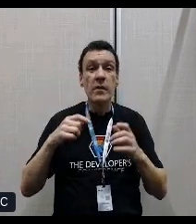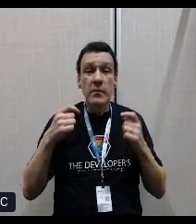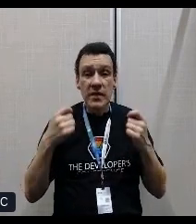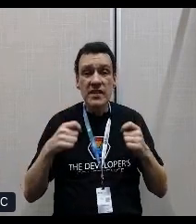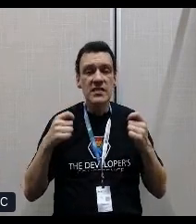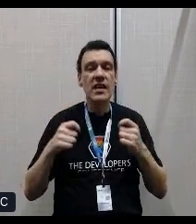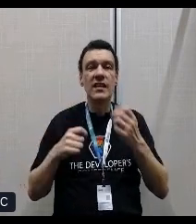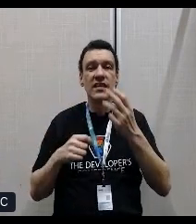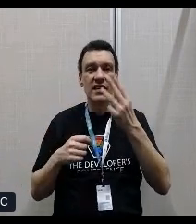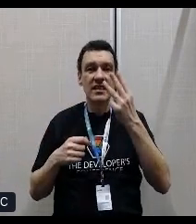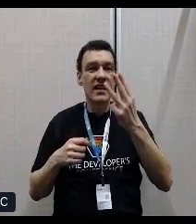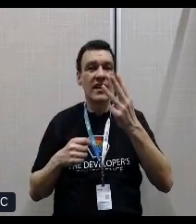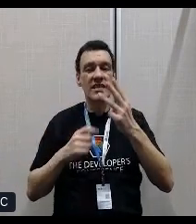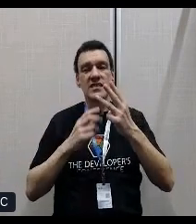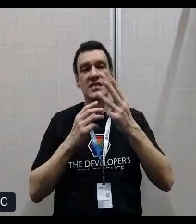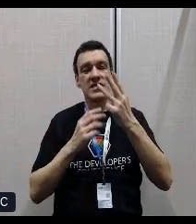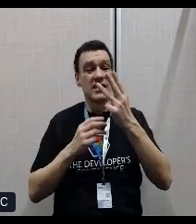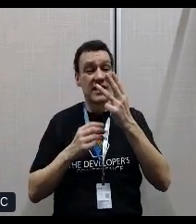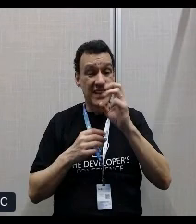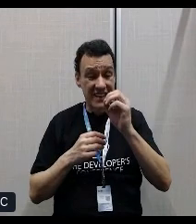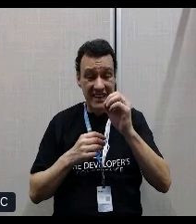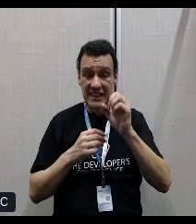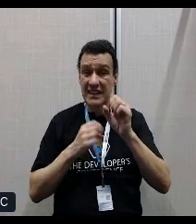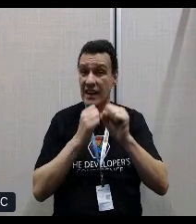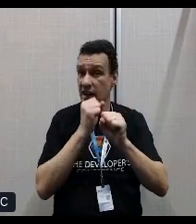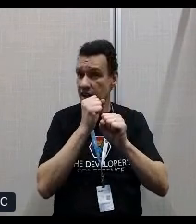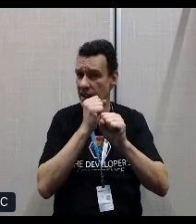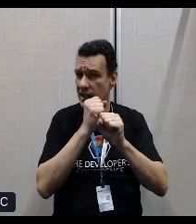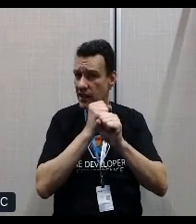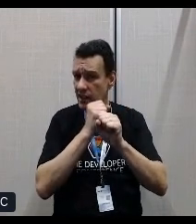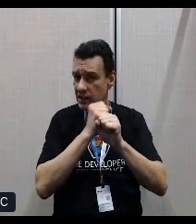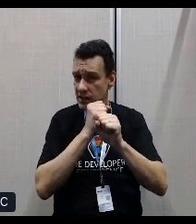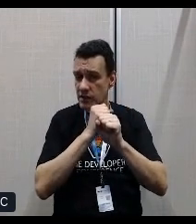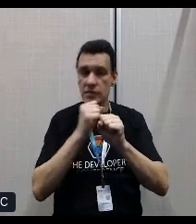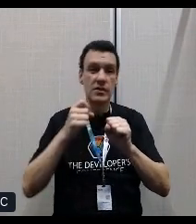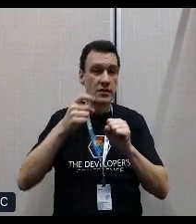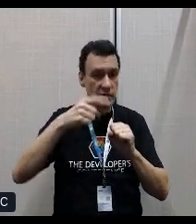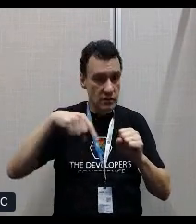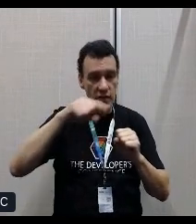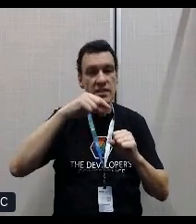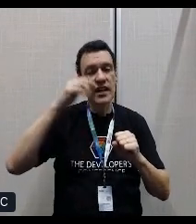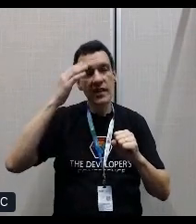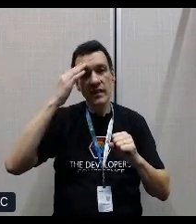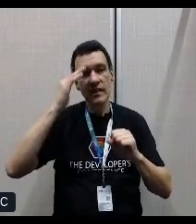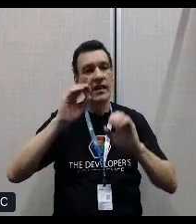as crises de clima. Então, aqui também tem no próximo slide,